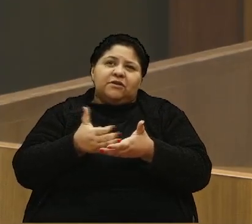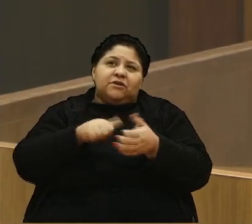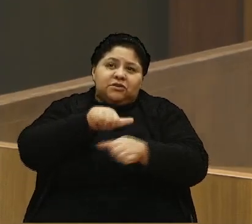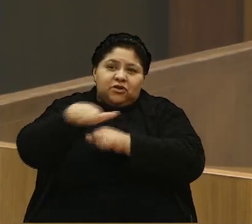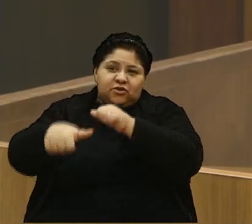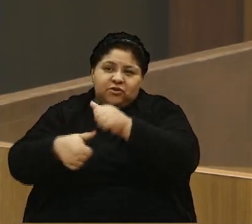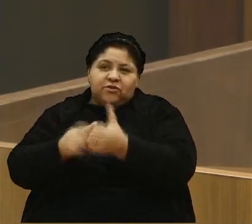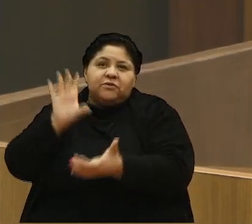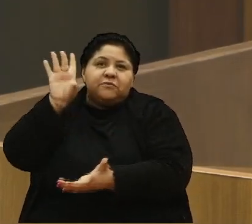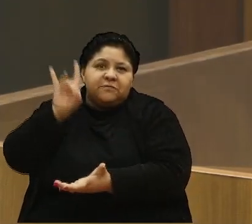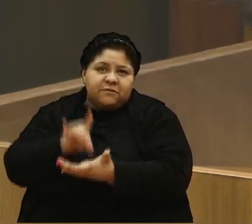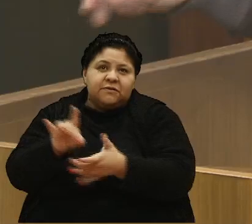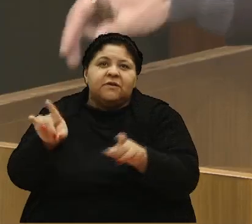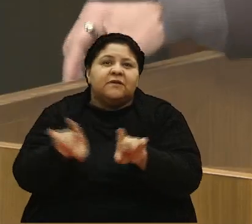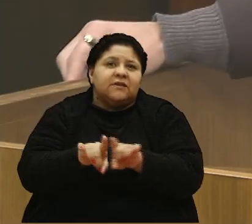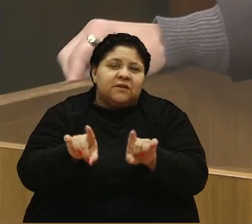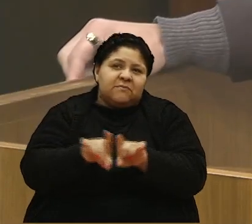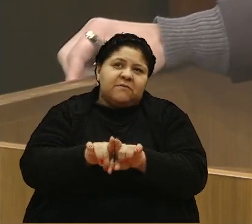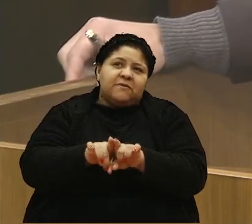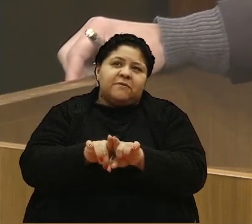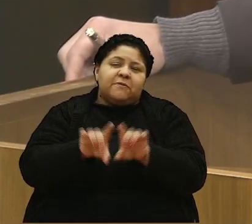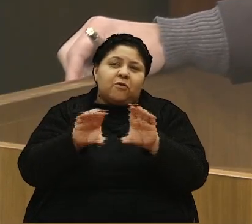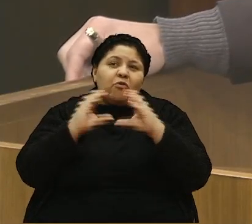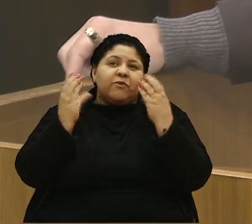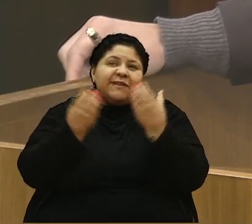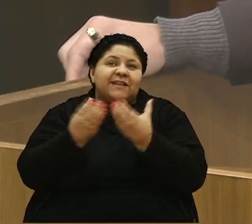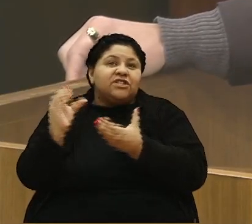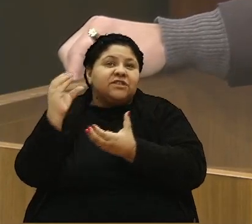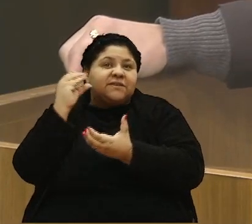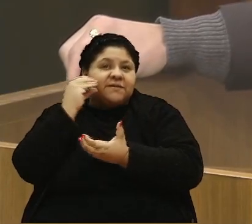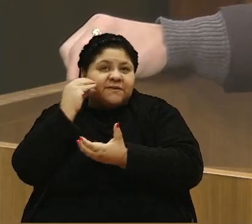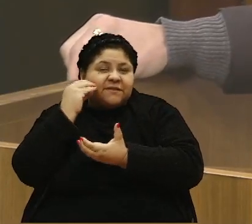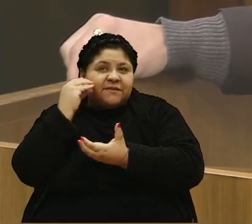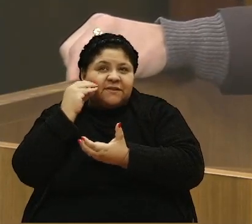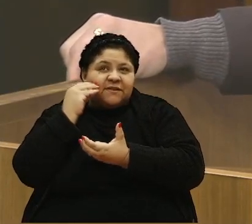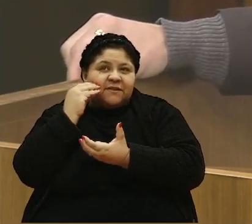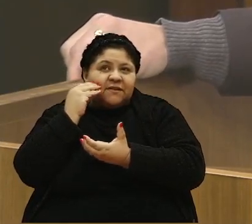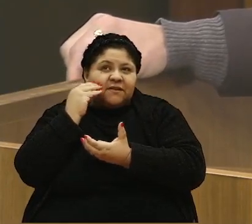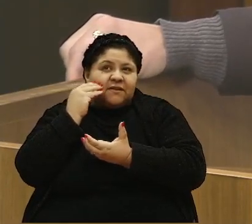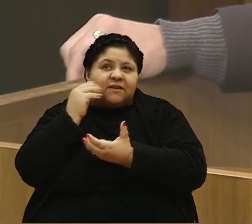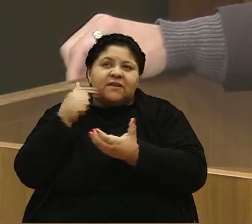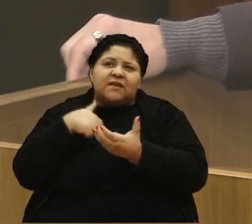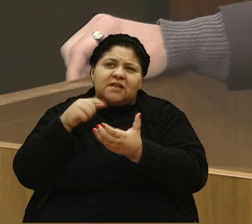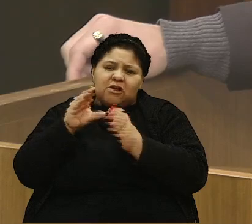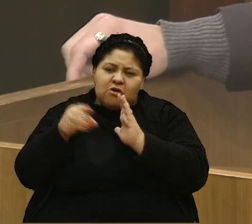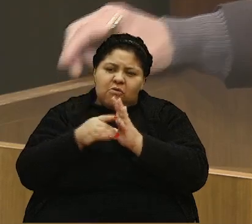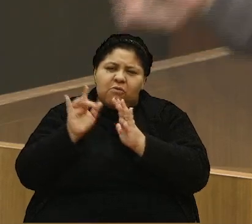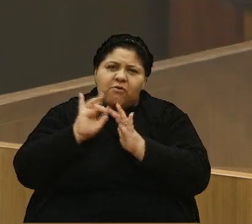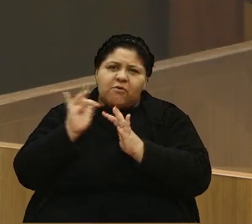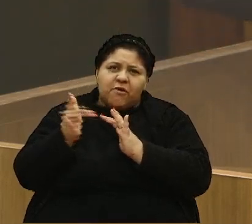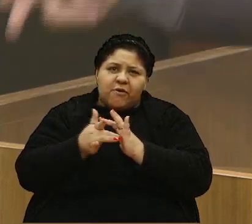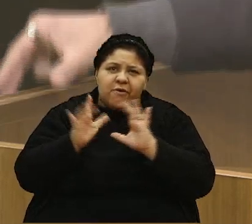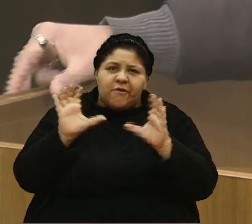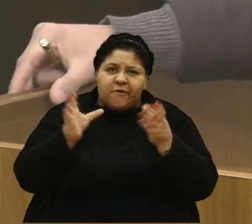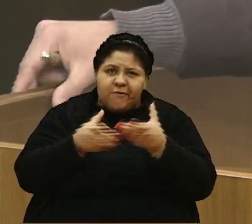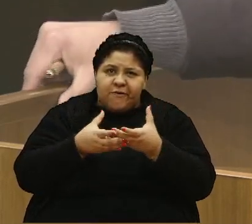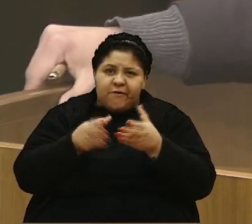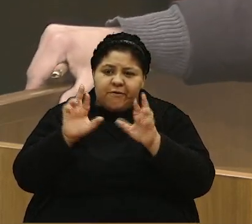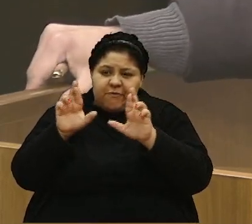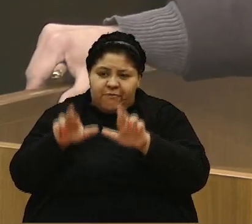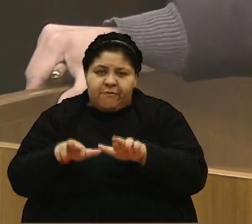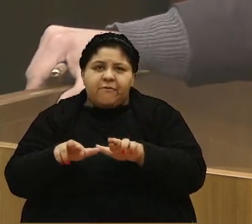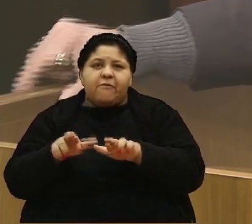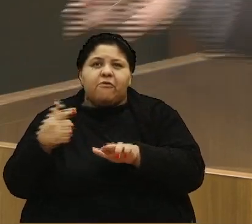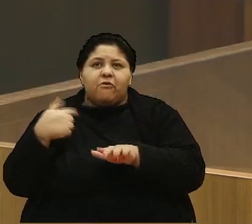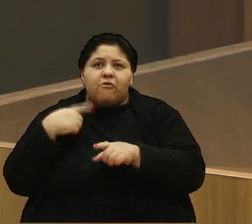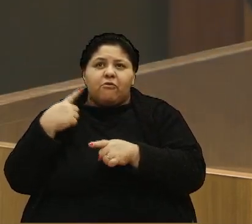realidade. E também em breve, comunidade de Anarrec, que seguidamente eu publico nas redes sociais e grupos daquela região, por eu